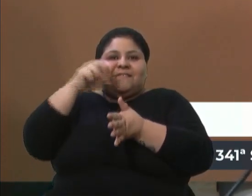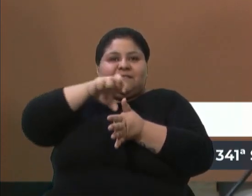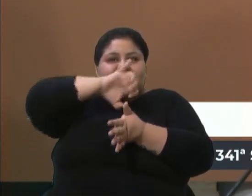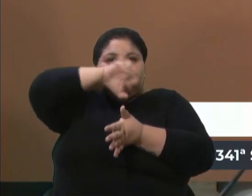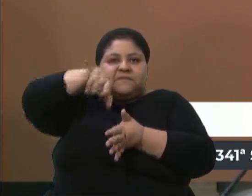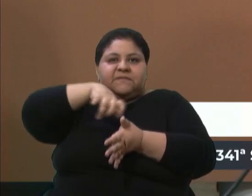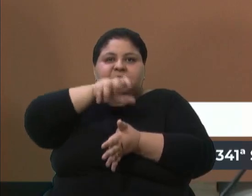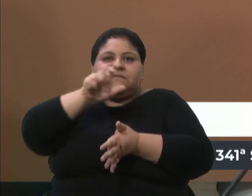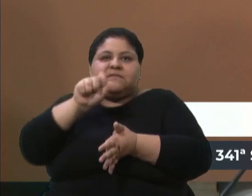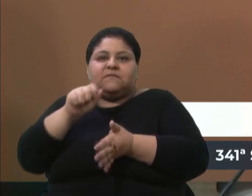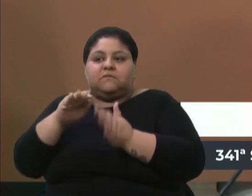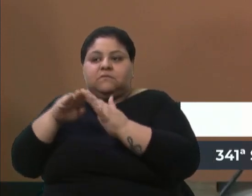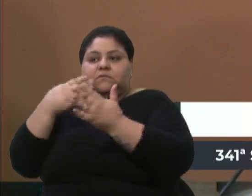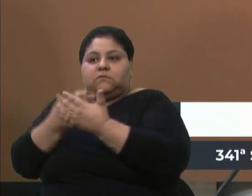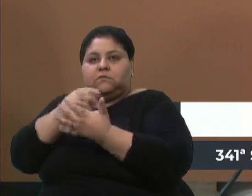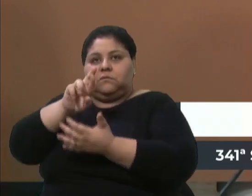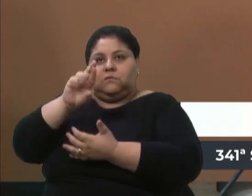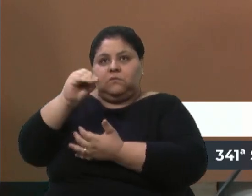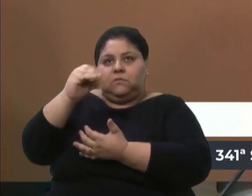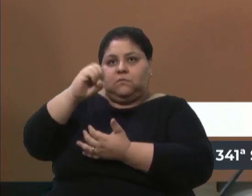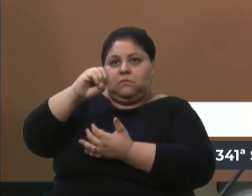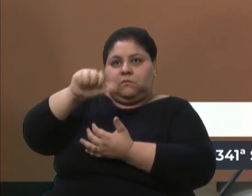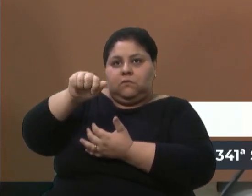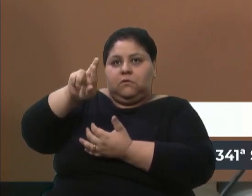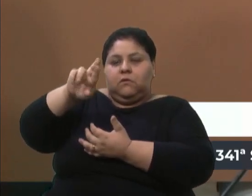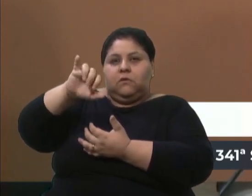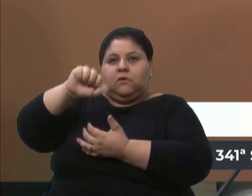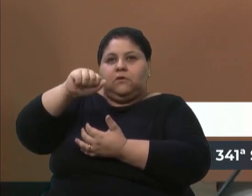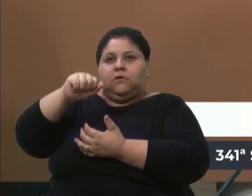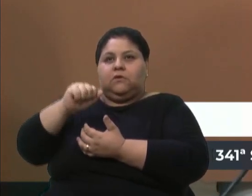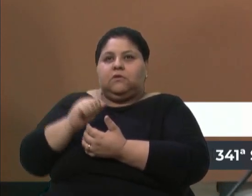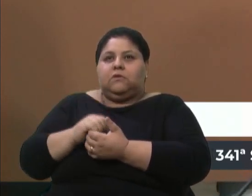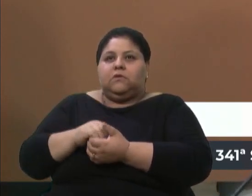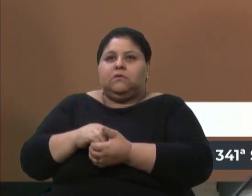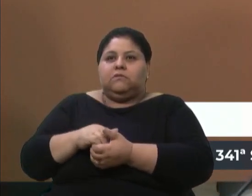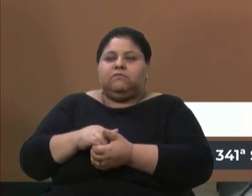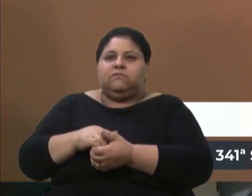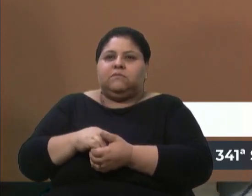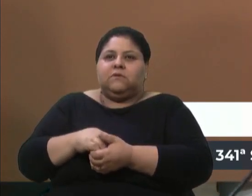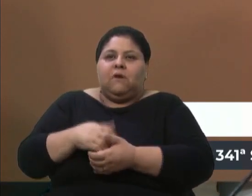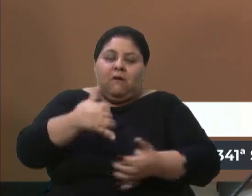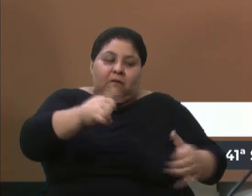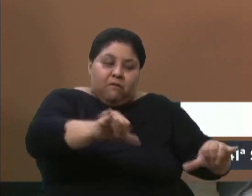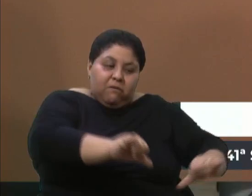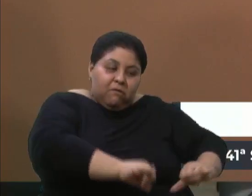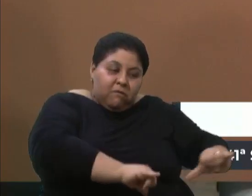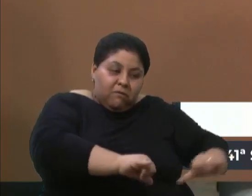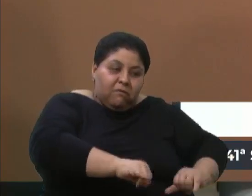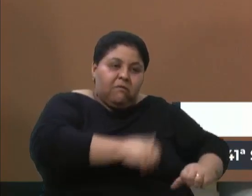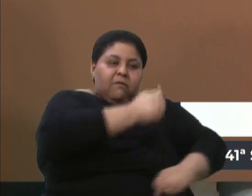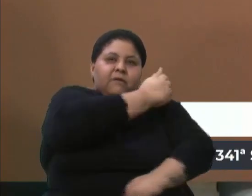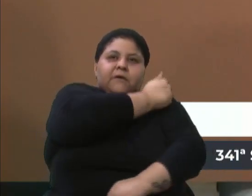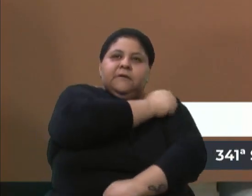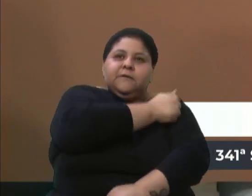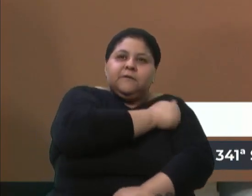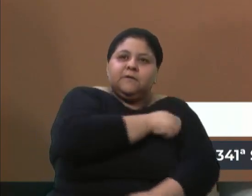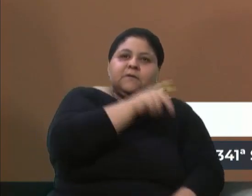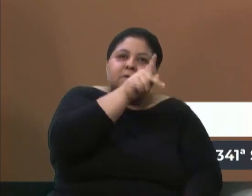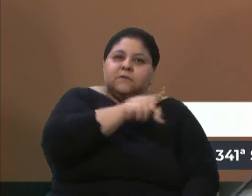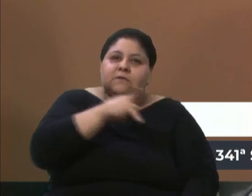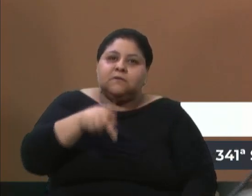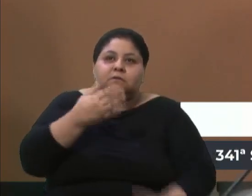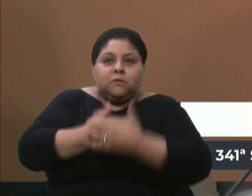do Rosário. O desespero daqueles estudantes e da professora também, que tem todas as